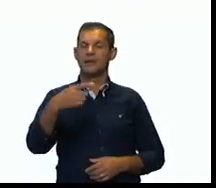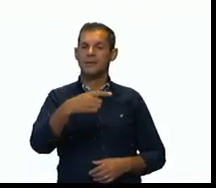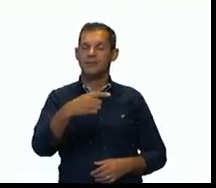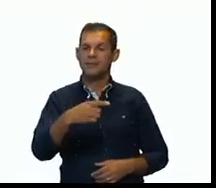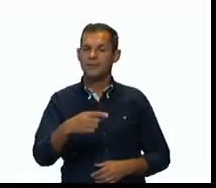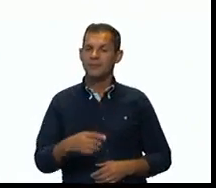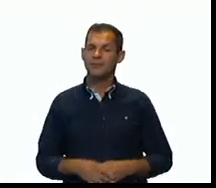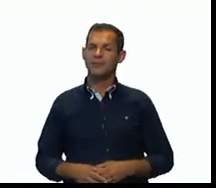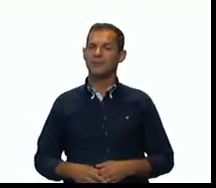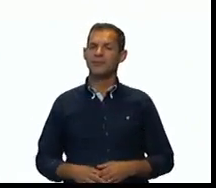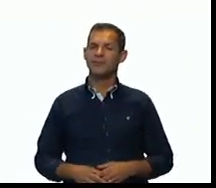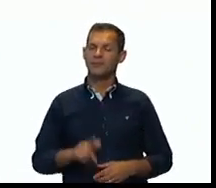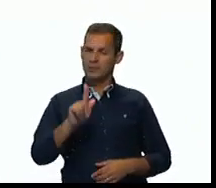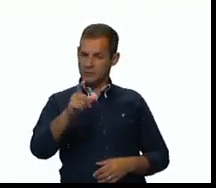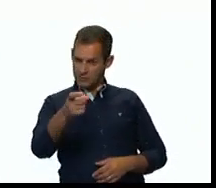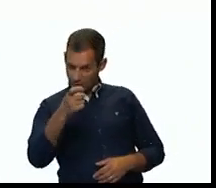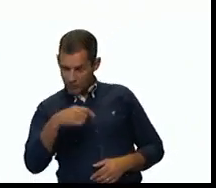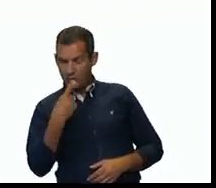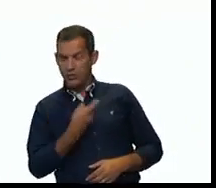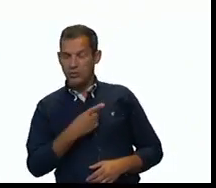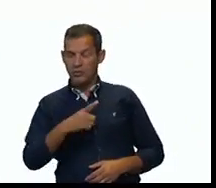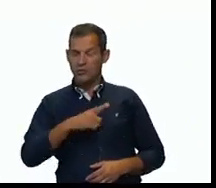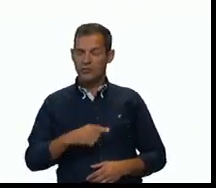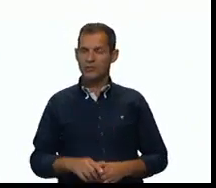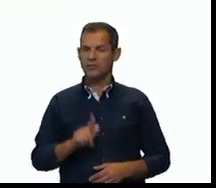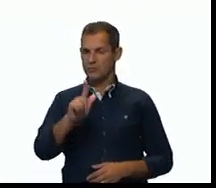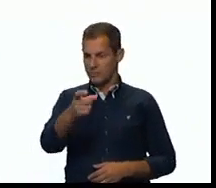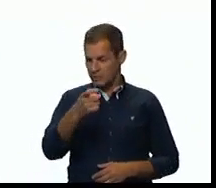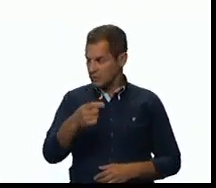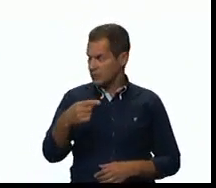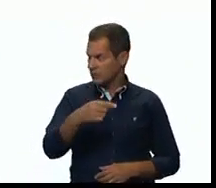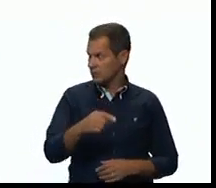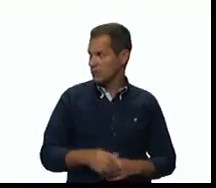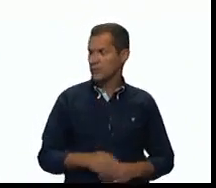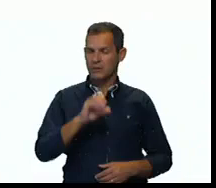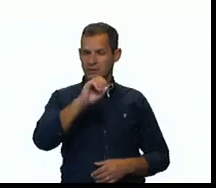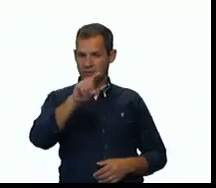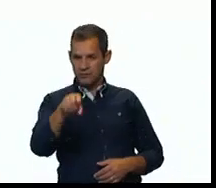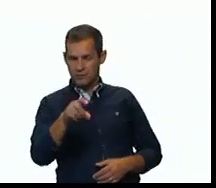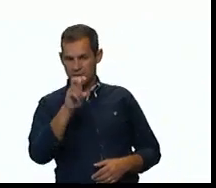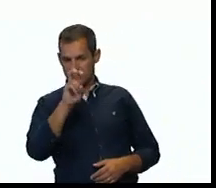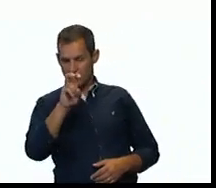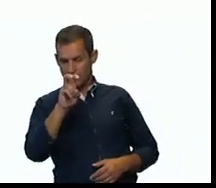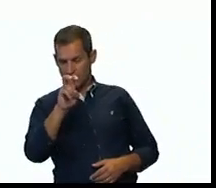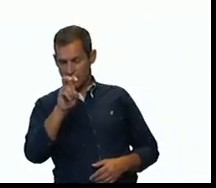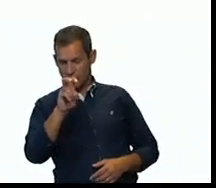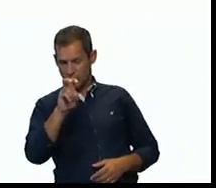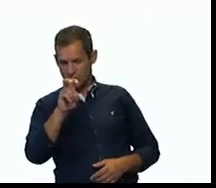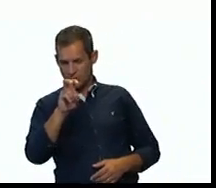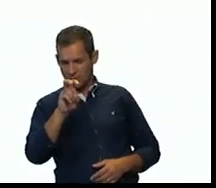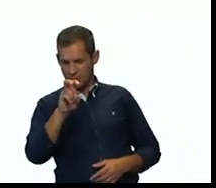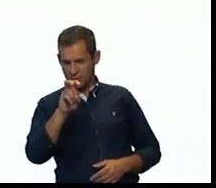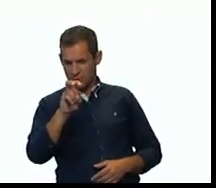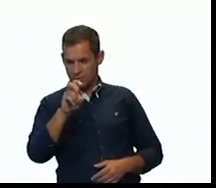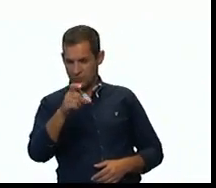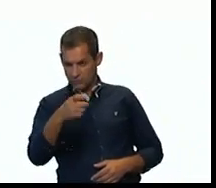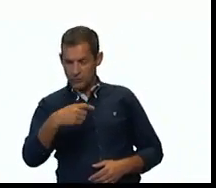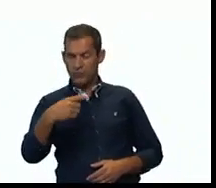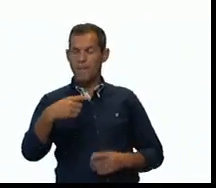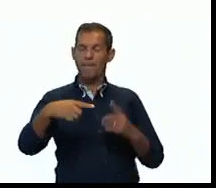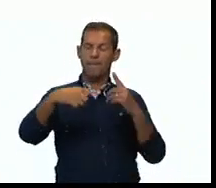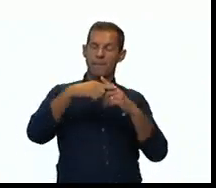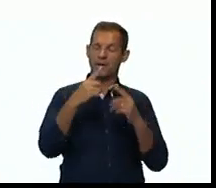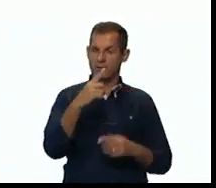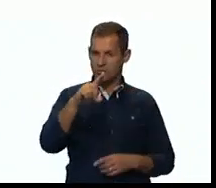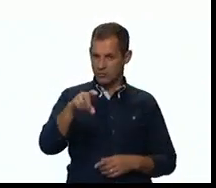menos a função g de x. Nossa função g de x menos 0,5x mais 1,5. Professora, preciso